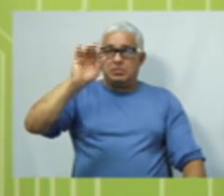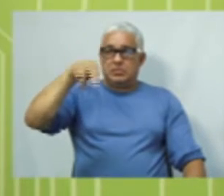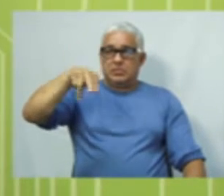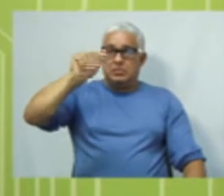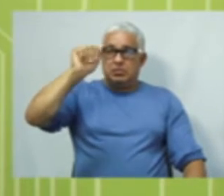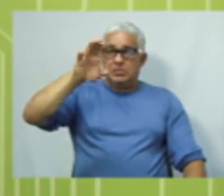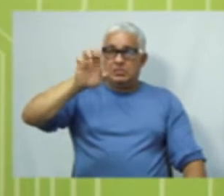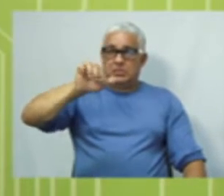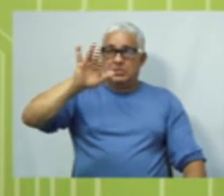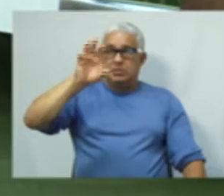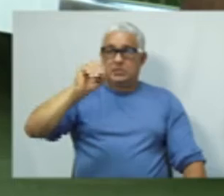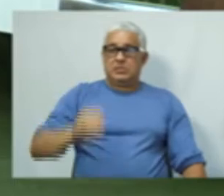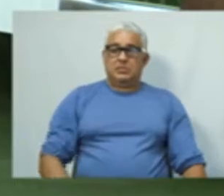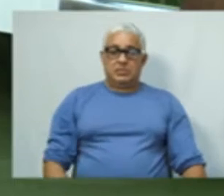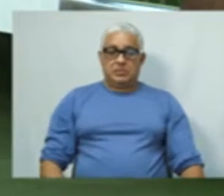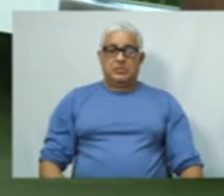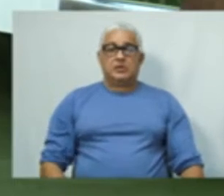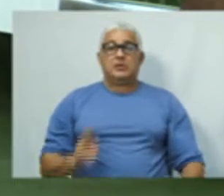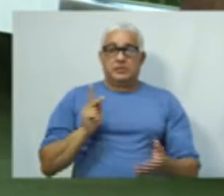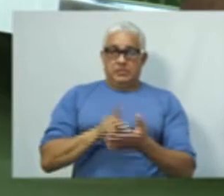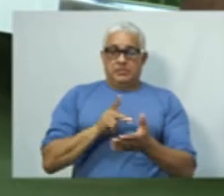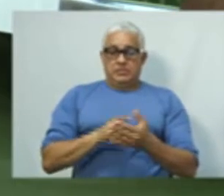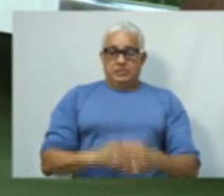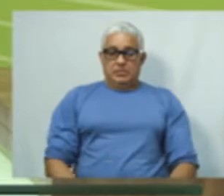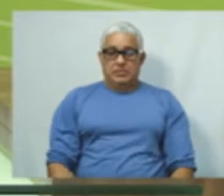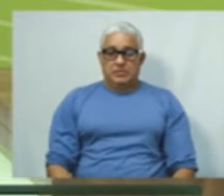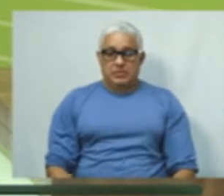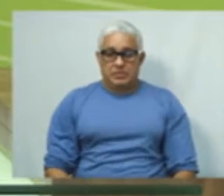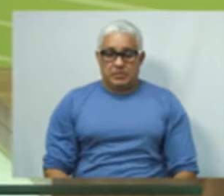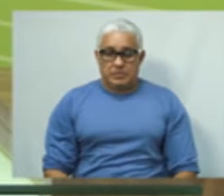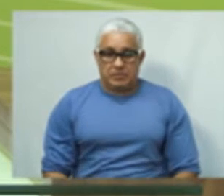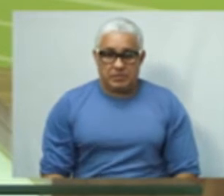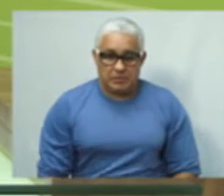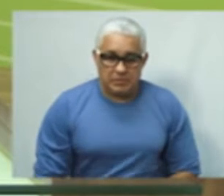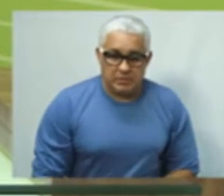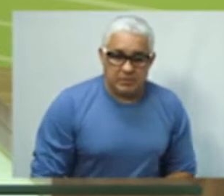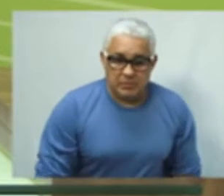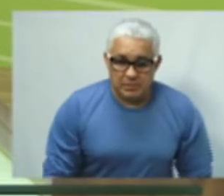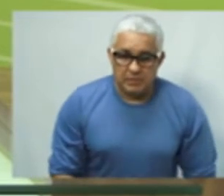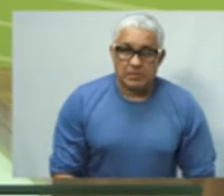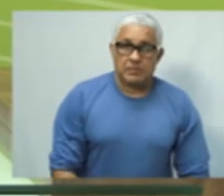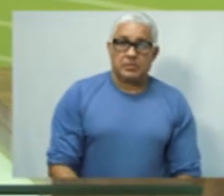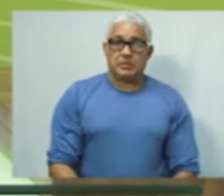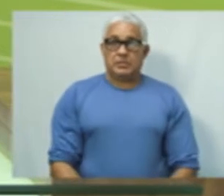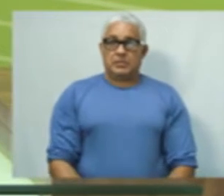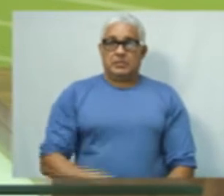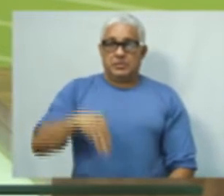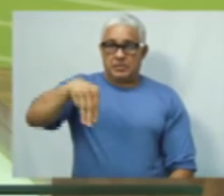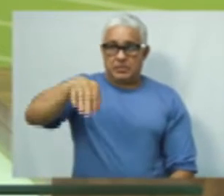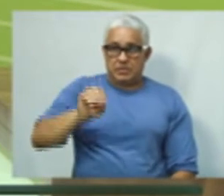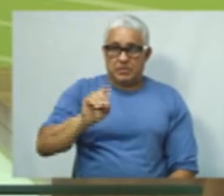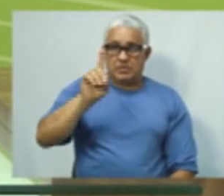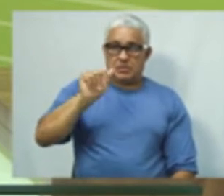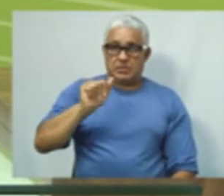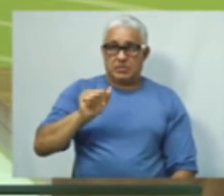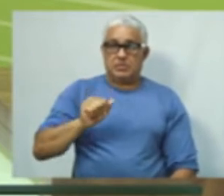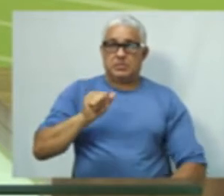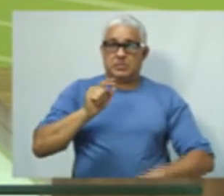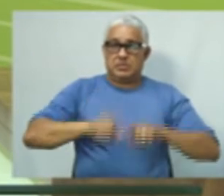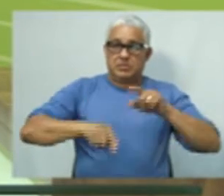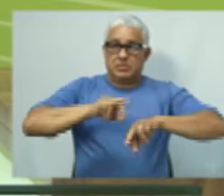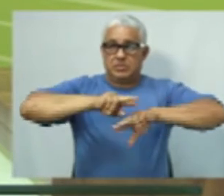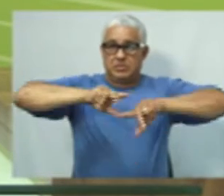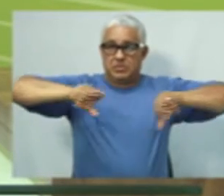orçamento de vendas. Isso mesmo, professora. Sobre essas modas, esses produtos são